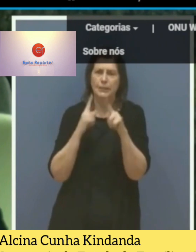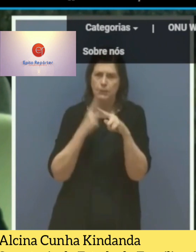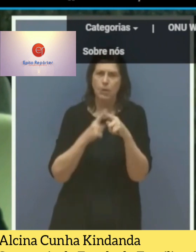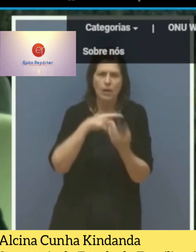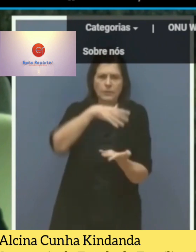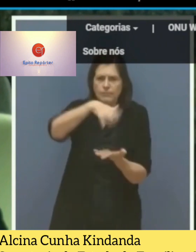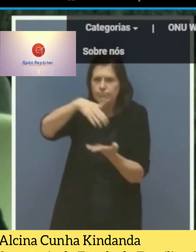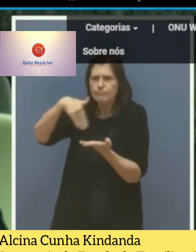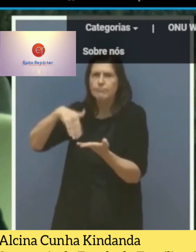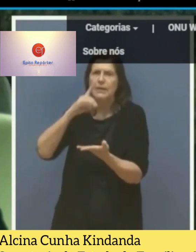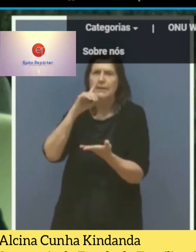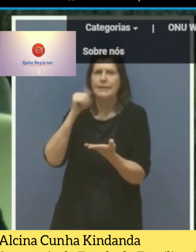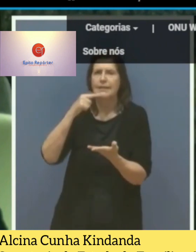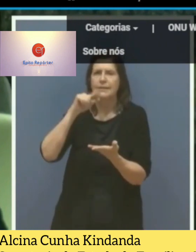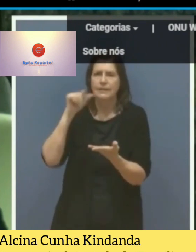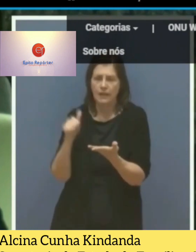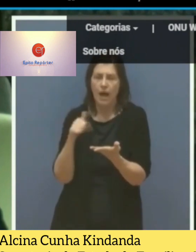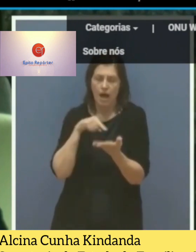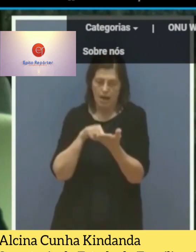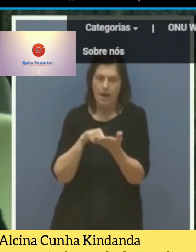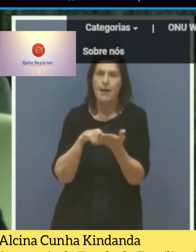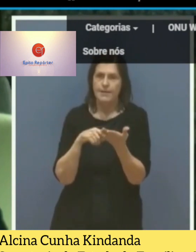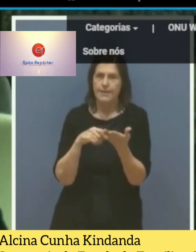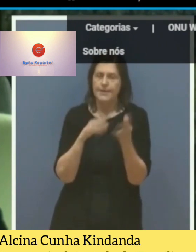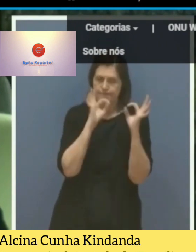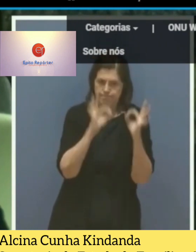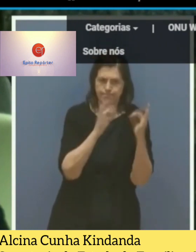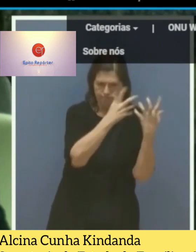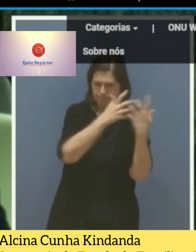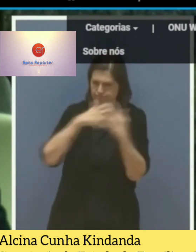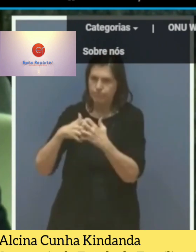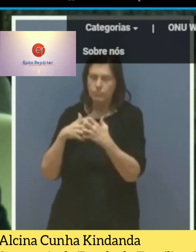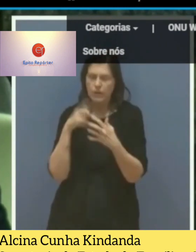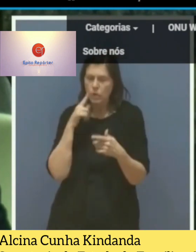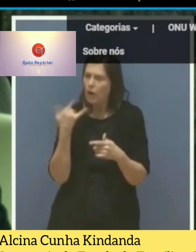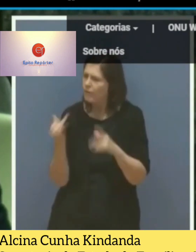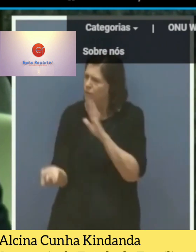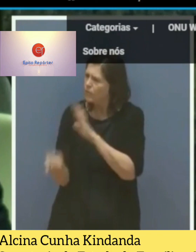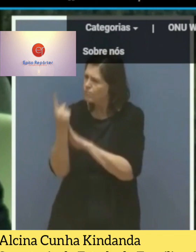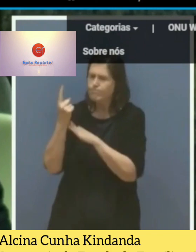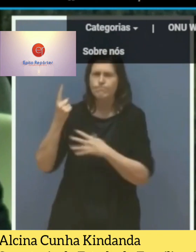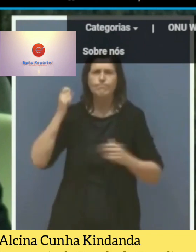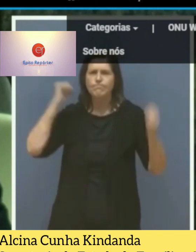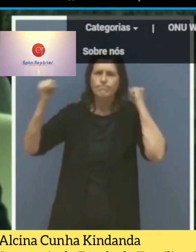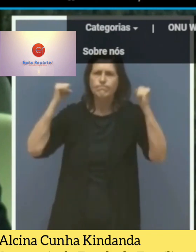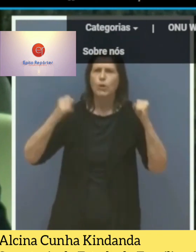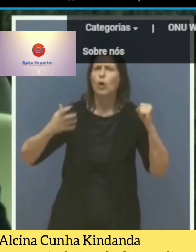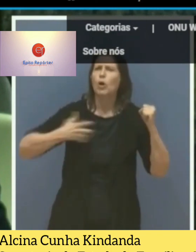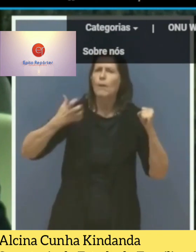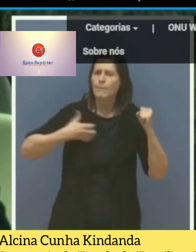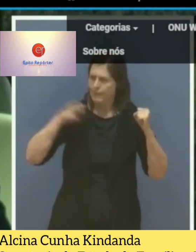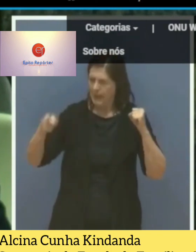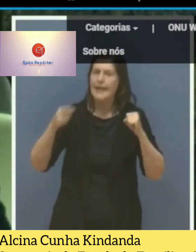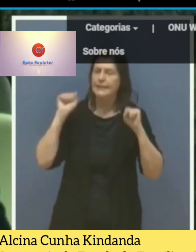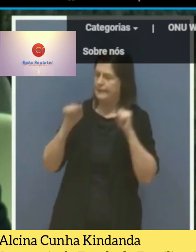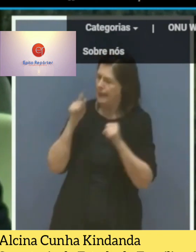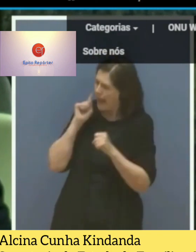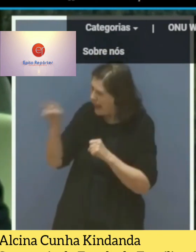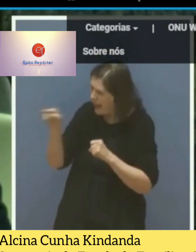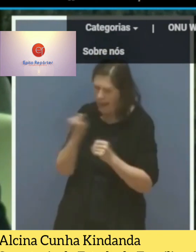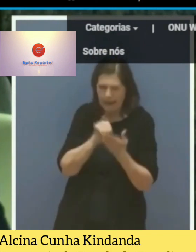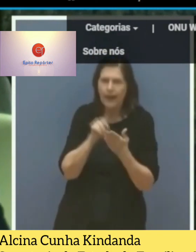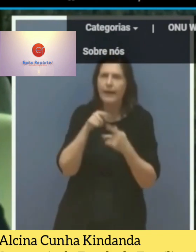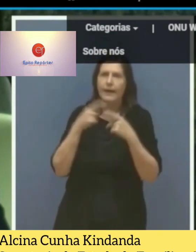denúncia de caso de discriminação bem como garantir o apoio e reintegração das famílias com pessoas com deficiência